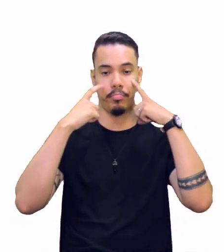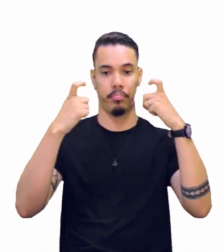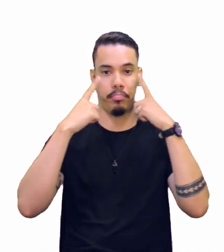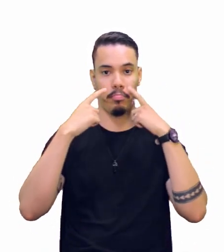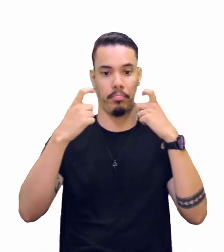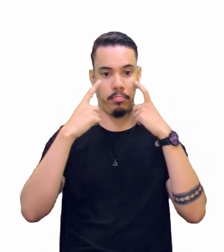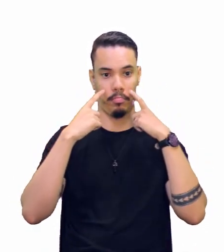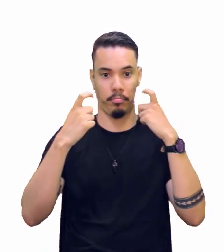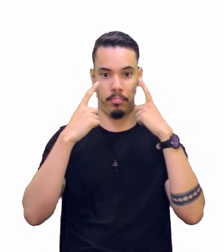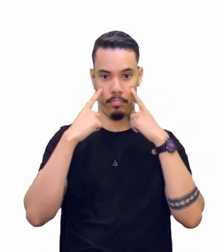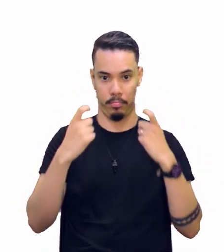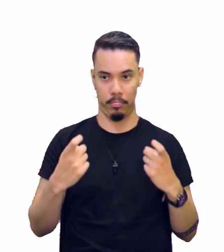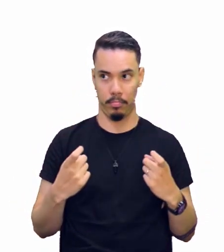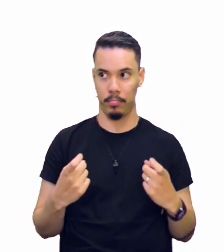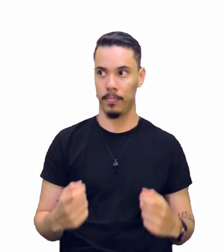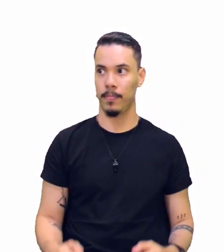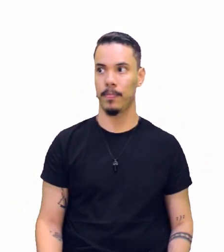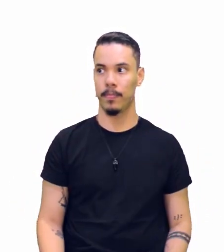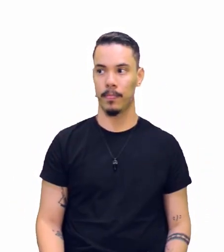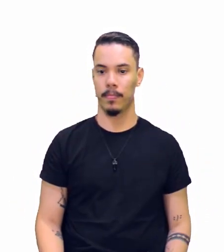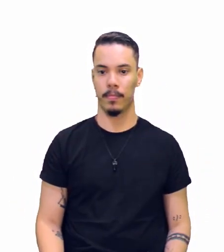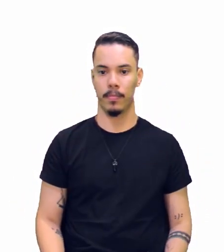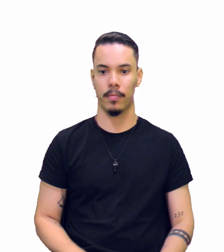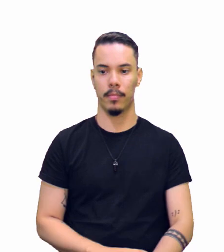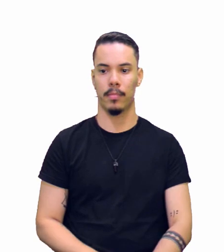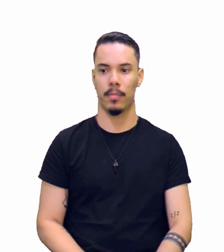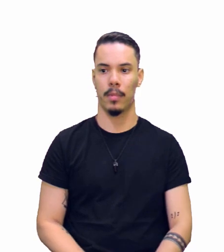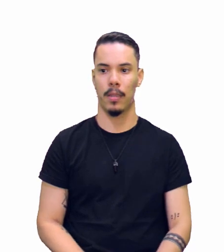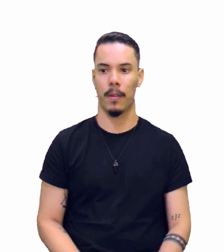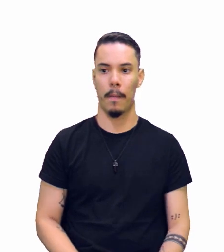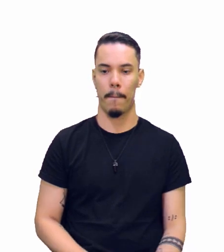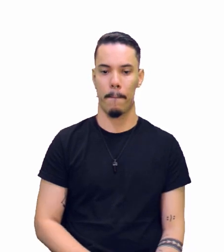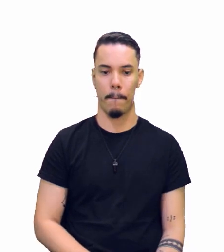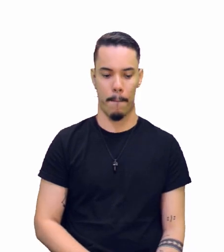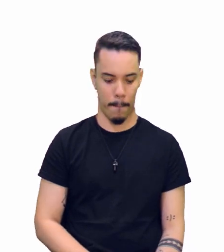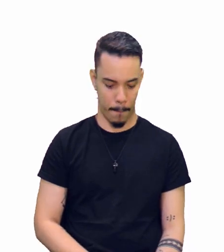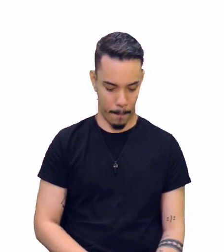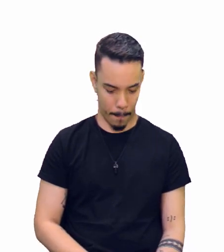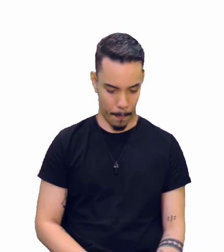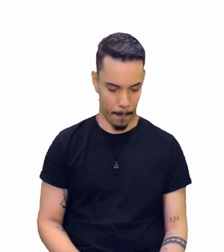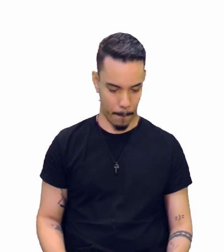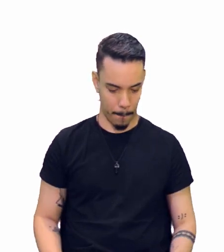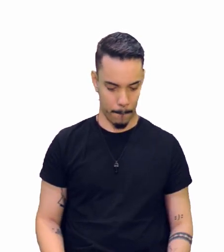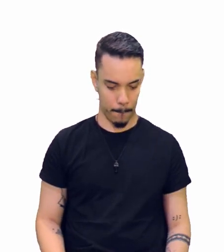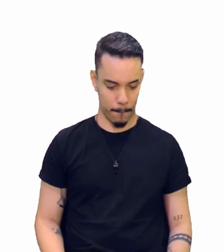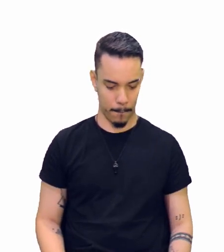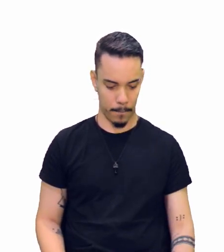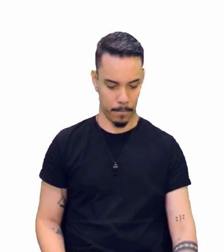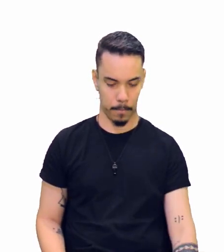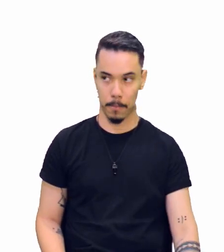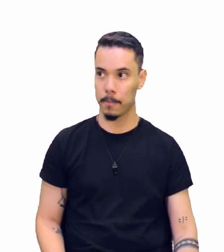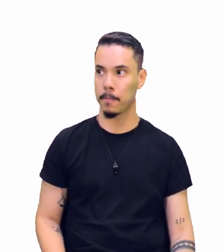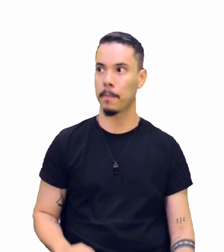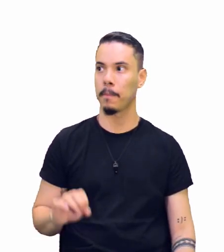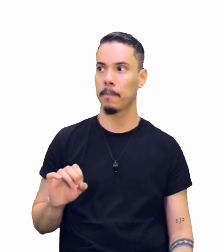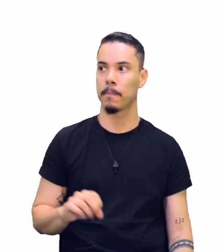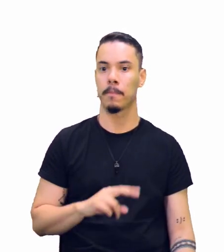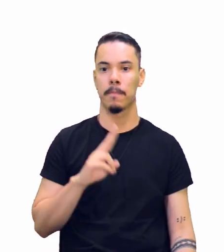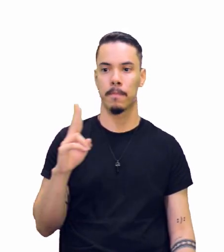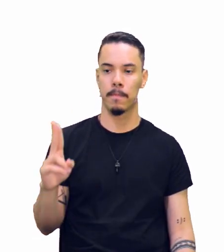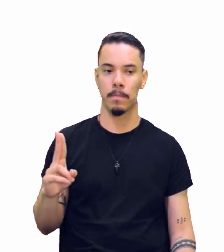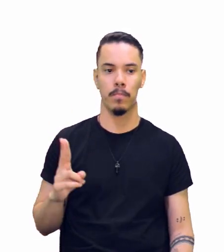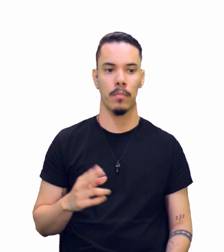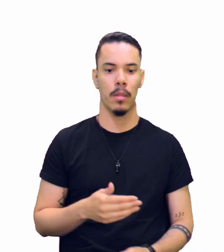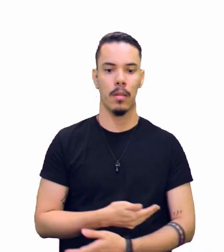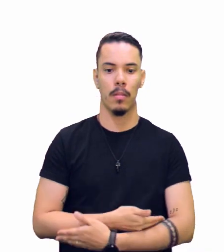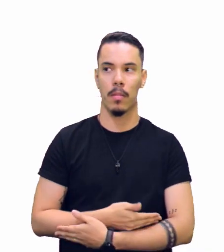não tem pra onde fugir. If babies are hungry, they cry. Ou they cry if babies are